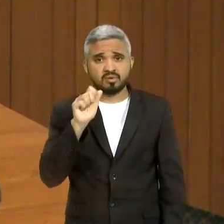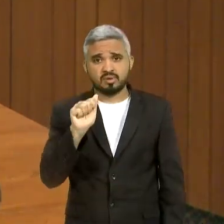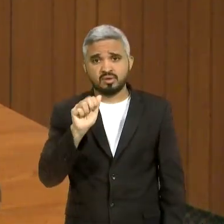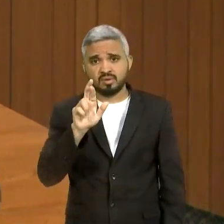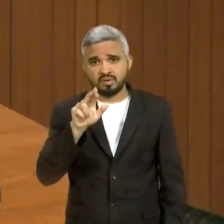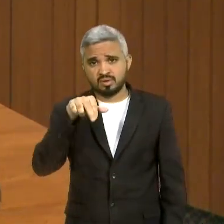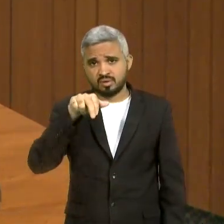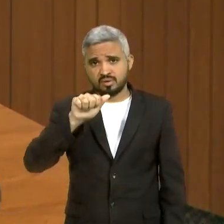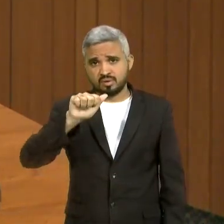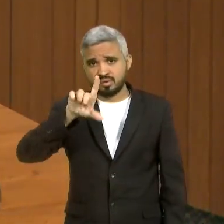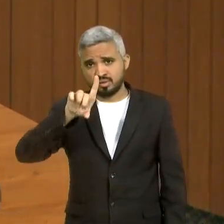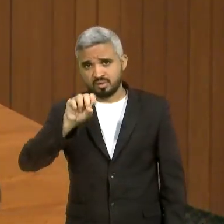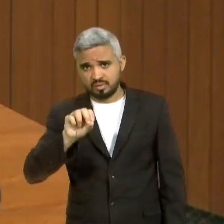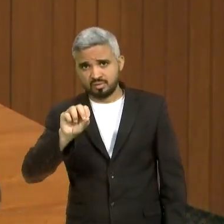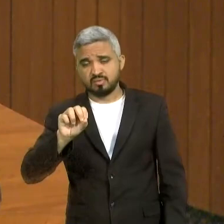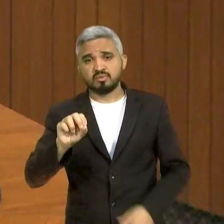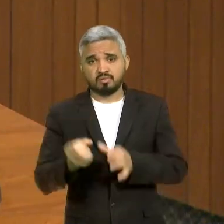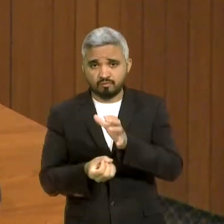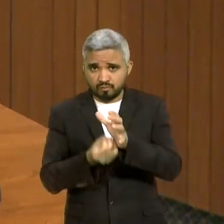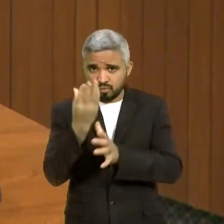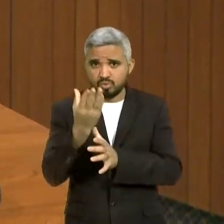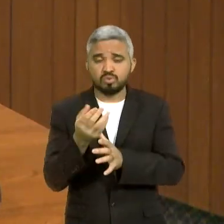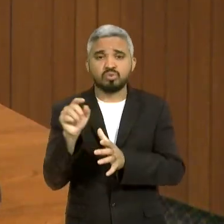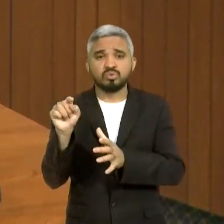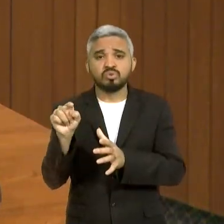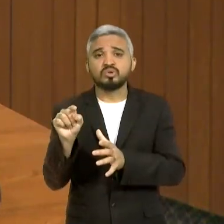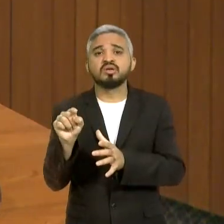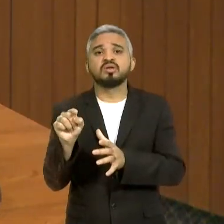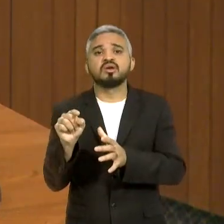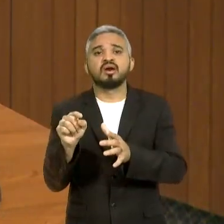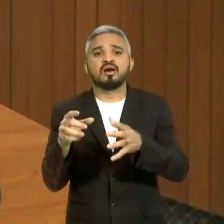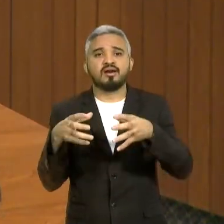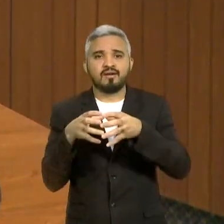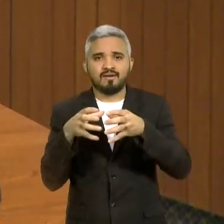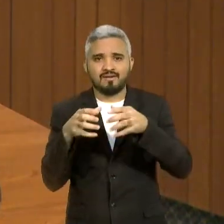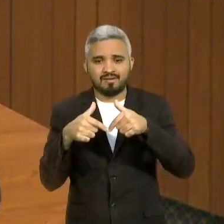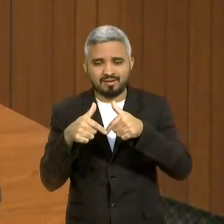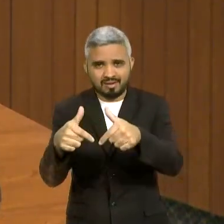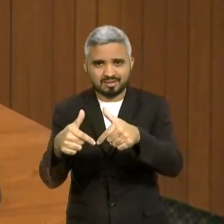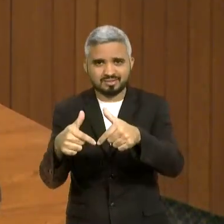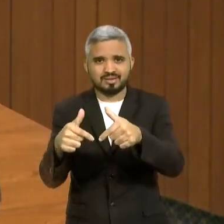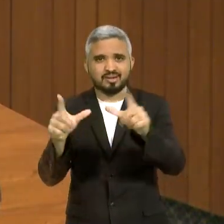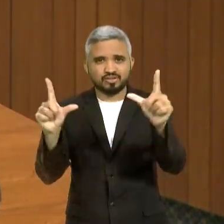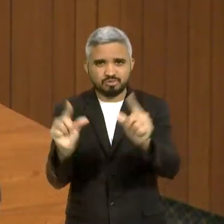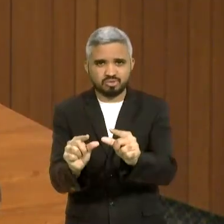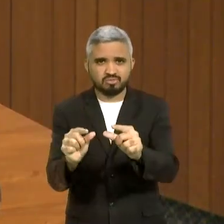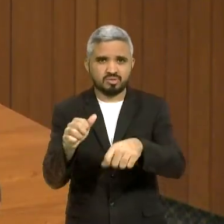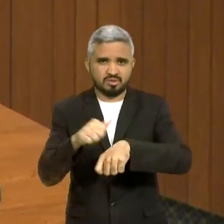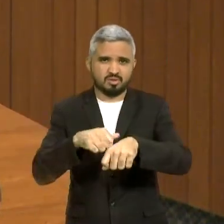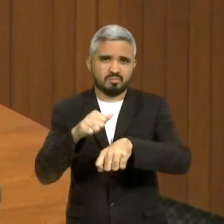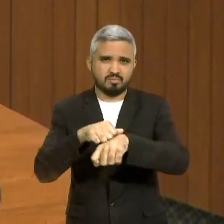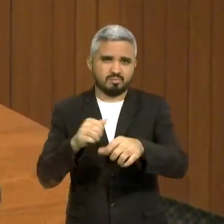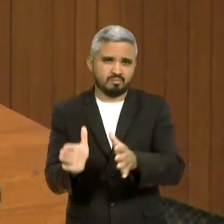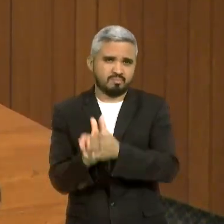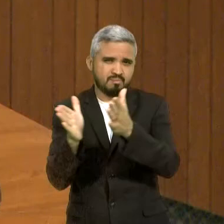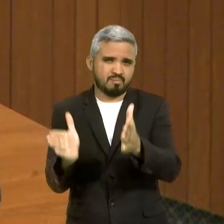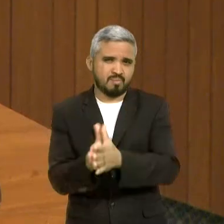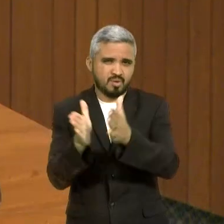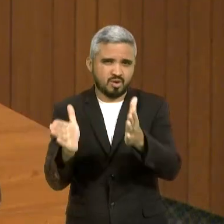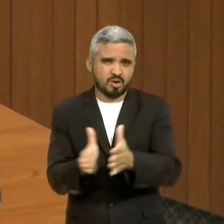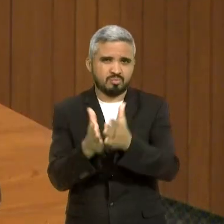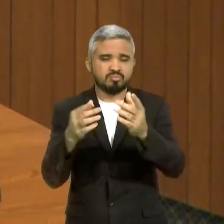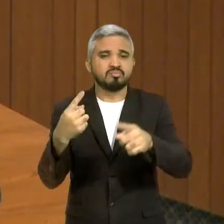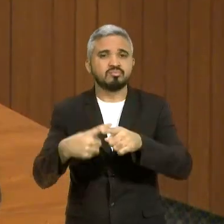aqui, reconhecendo um problema que não é de hoje, é de décadas, de muitas e muitas décadas aqui no Maranhão, de exploração da